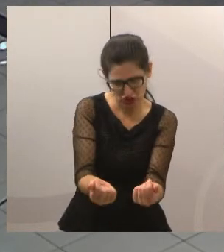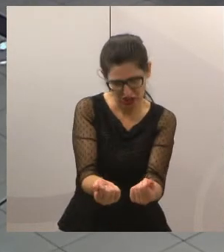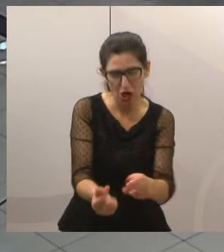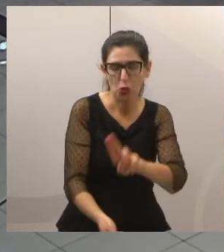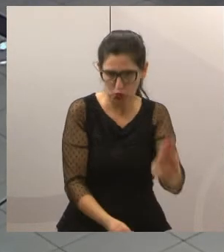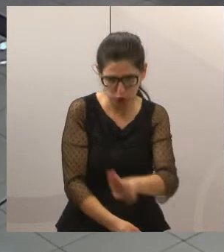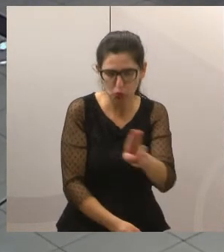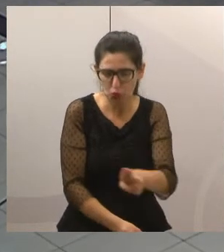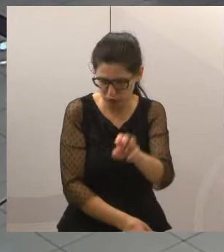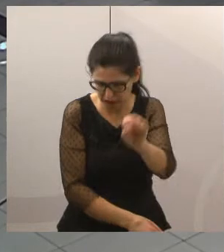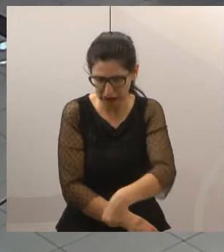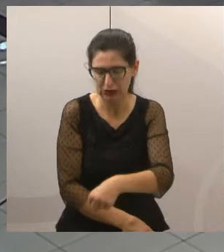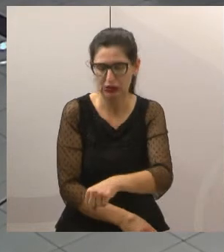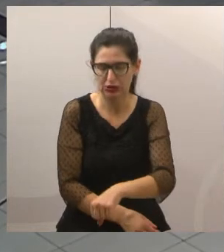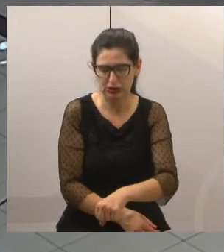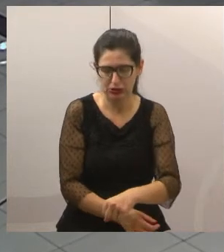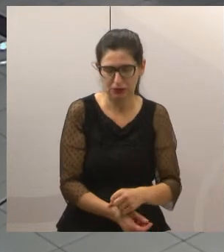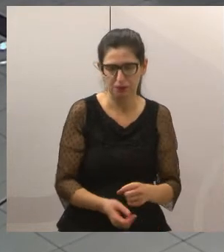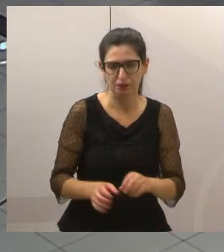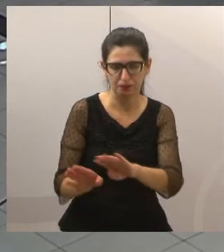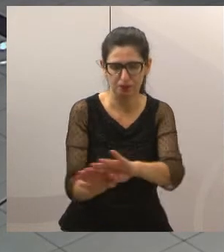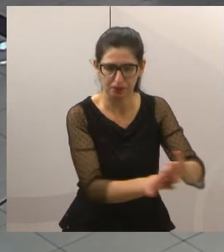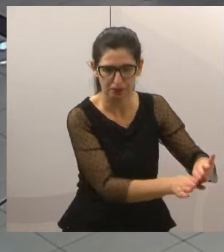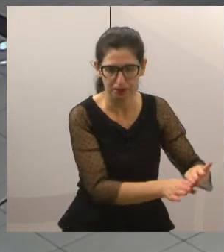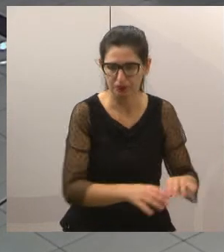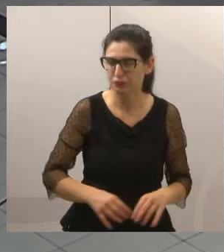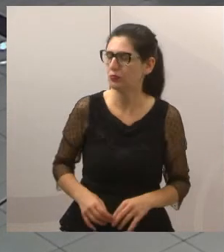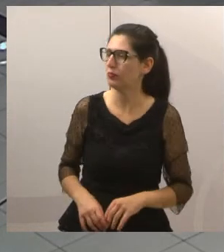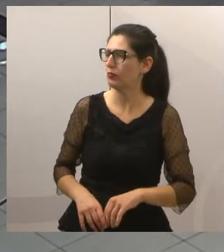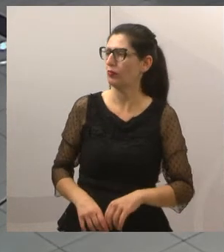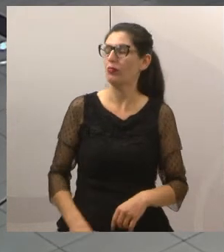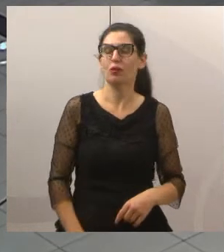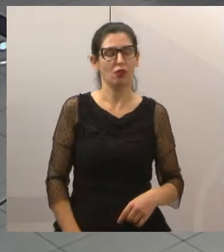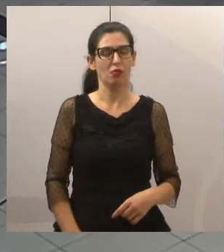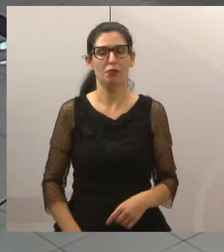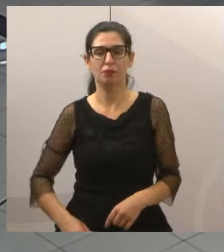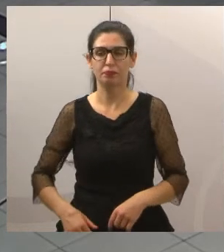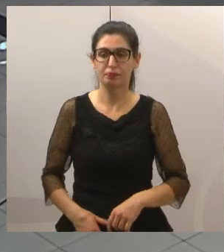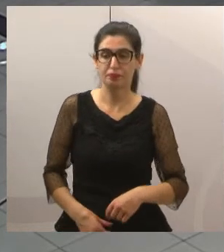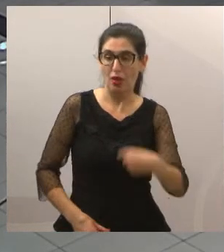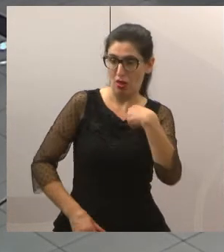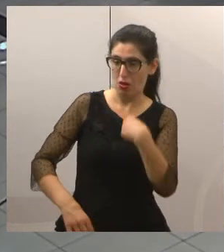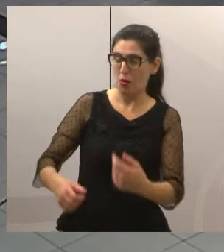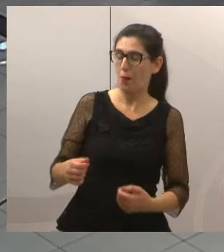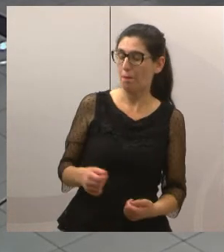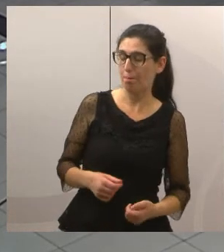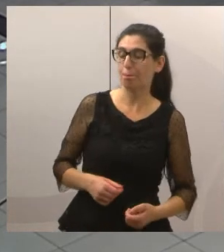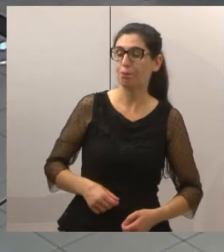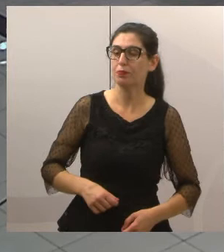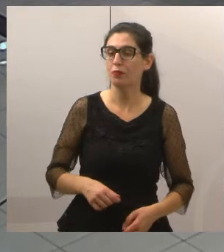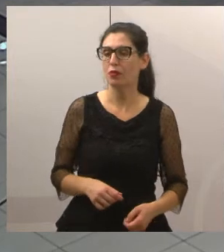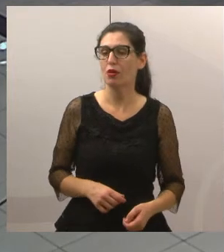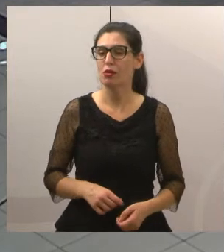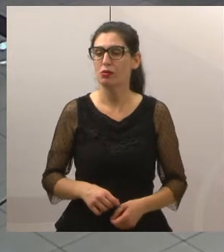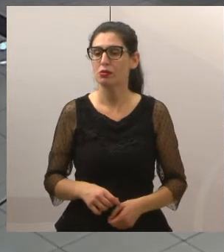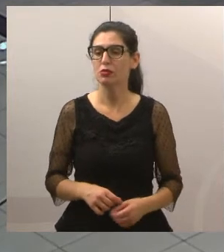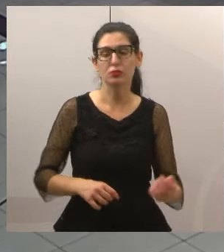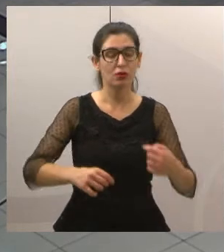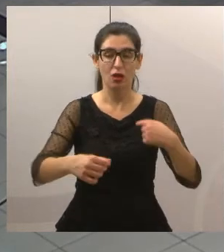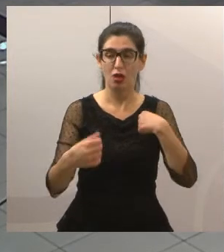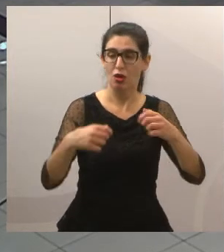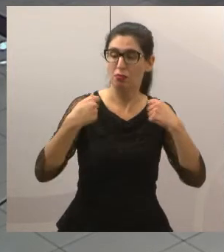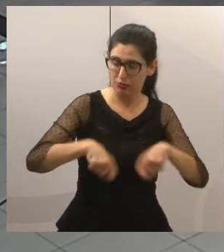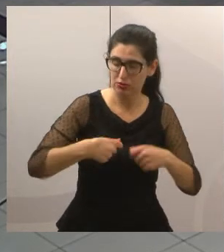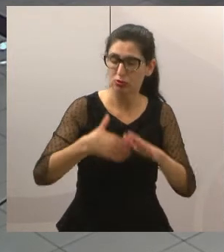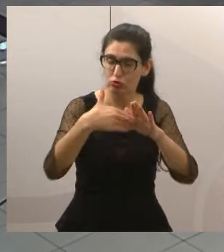têm ciência, né? Hoje eu estou aqui nessa semana como vereadora, mas não posso deixar de contribuir com o meu olhar do executivo,